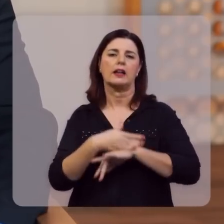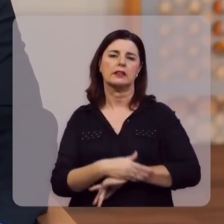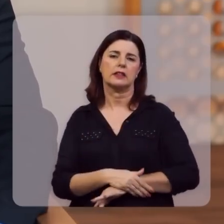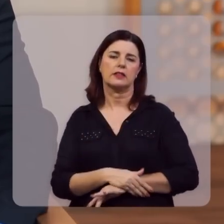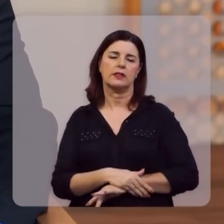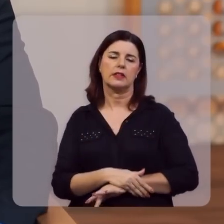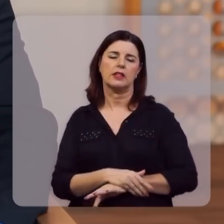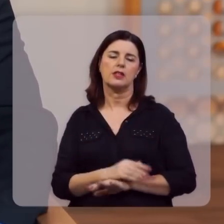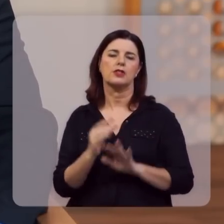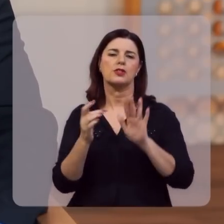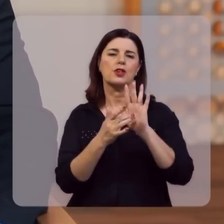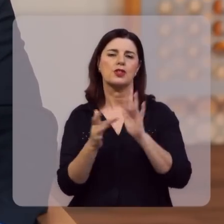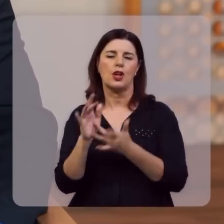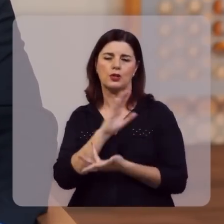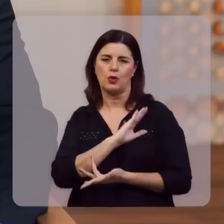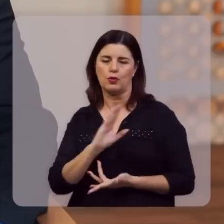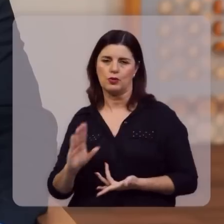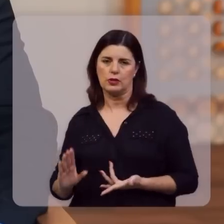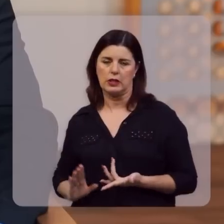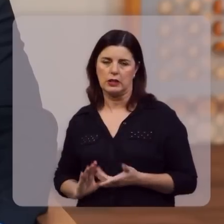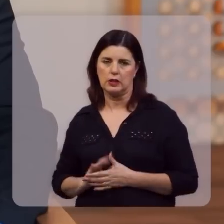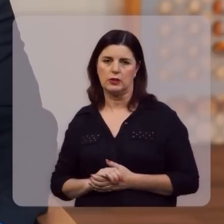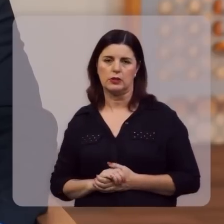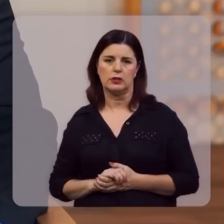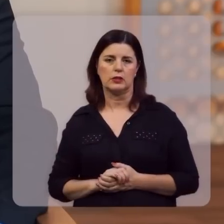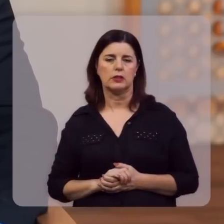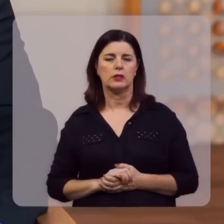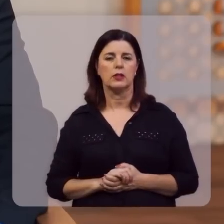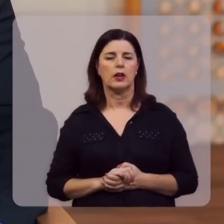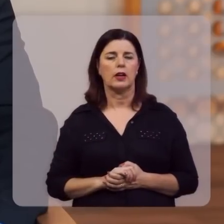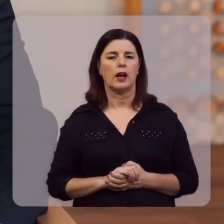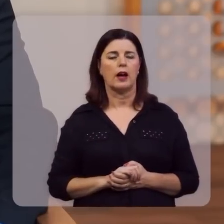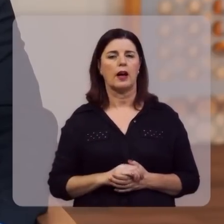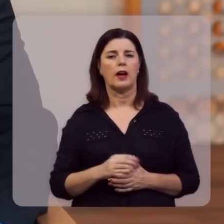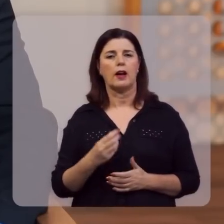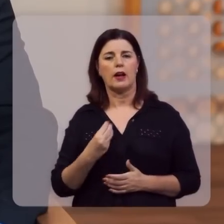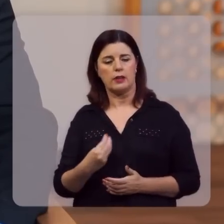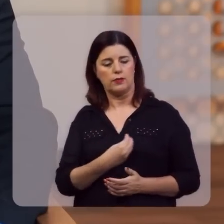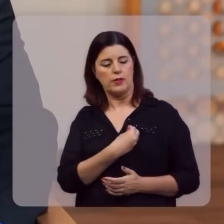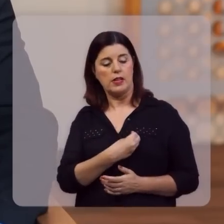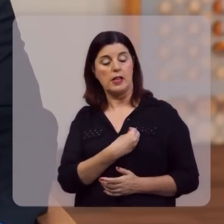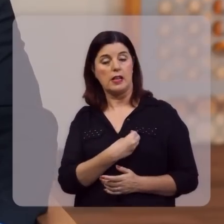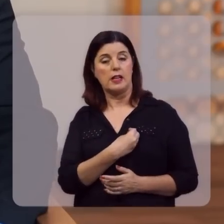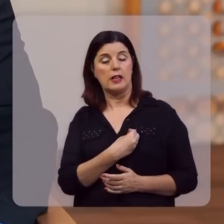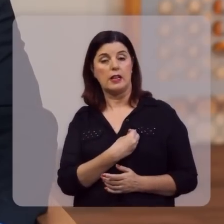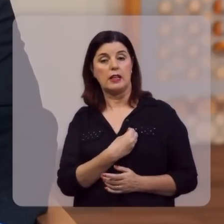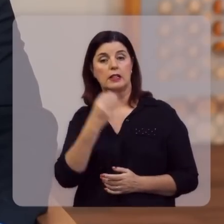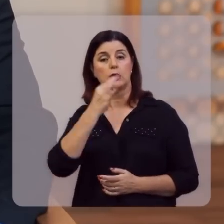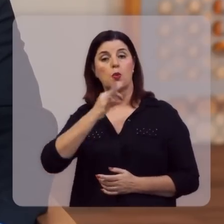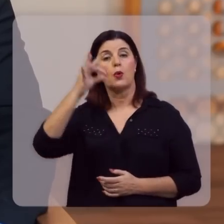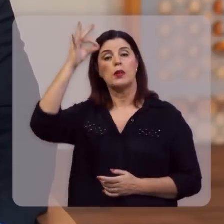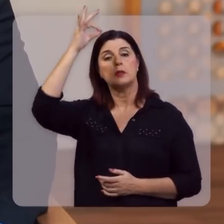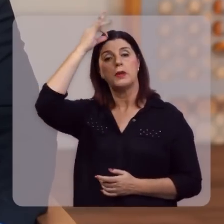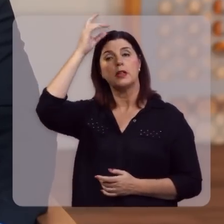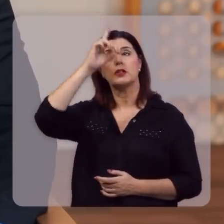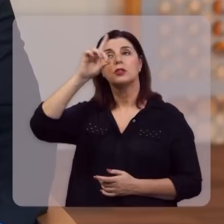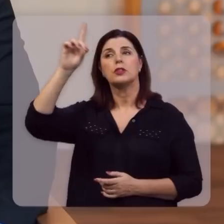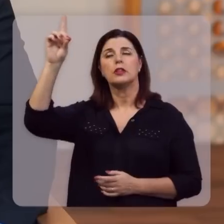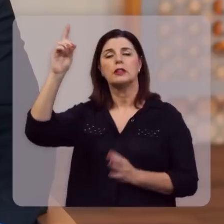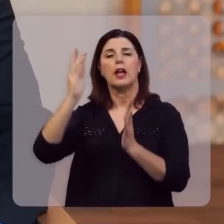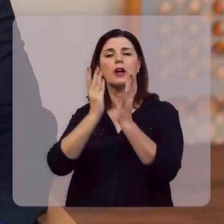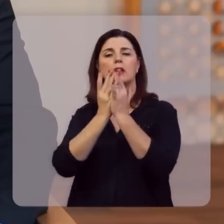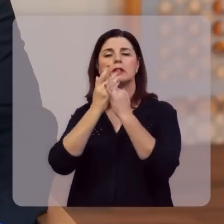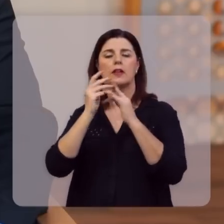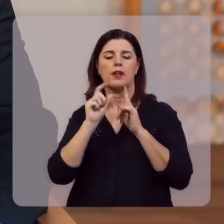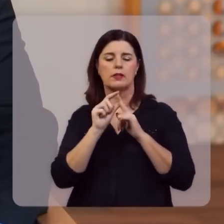ou regeneração, que é a linguagem teológica bíblica, que é a infusão do Espírito de Deus